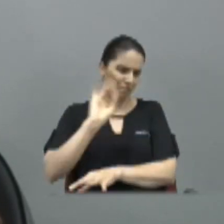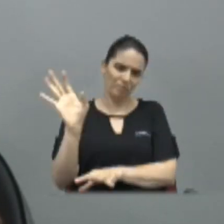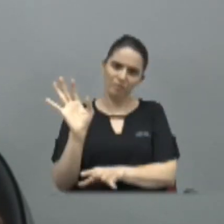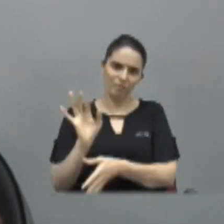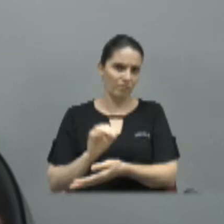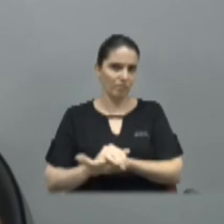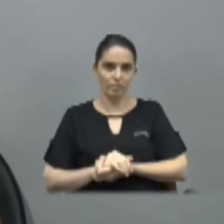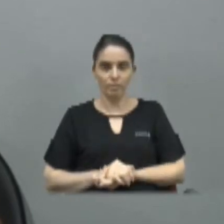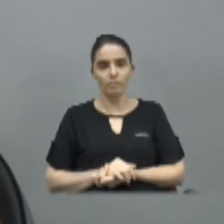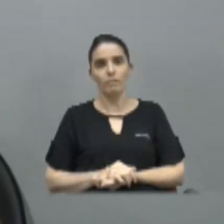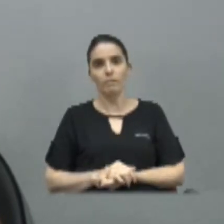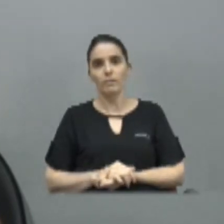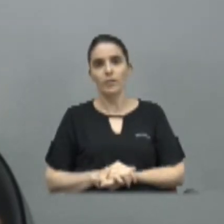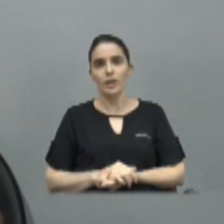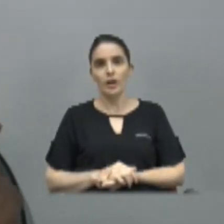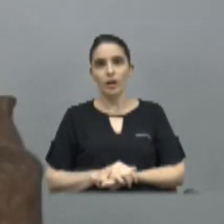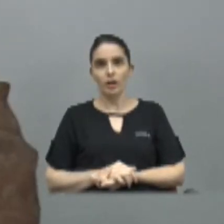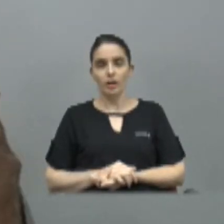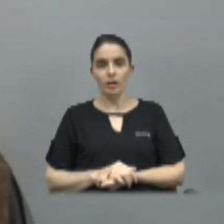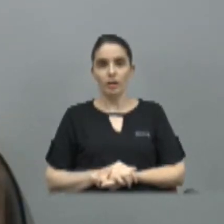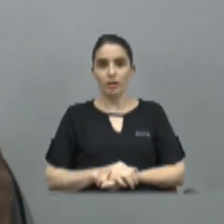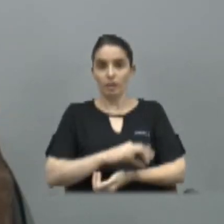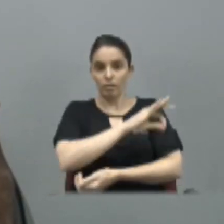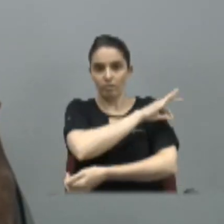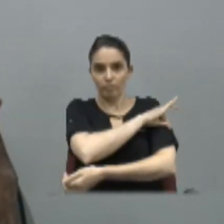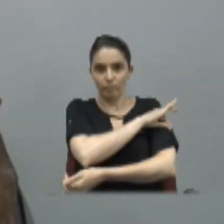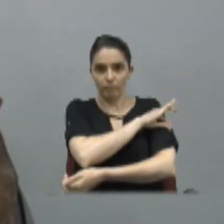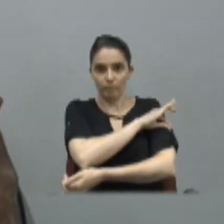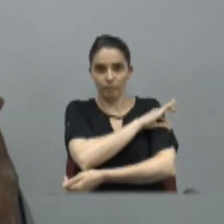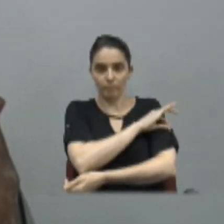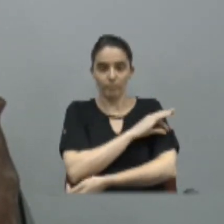ouve. Para mim é um prefeito surdo,